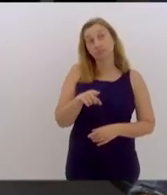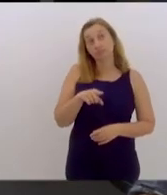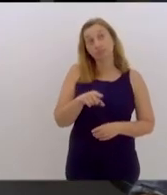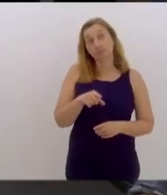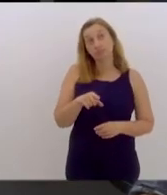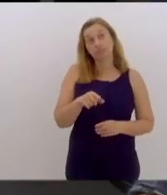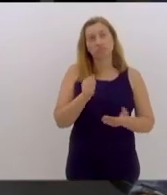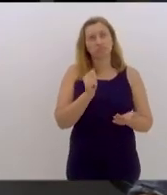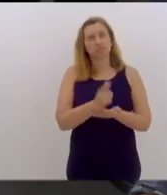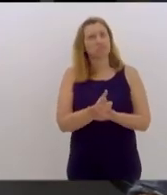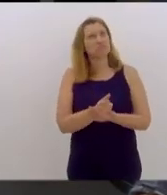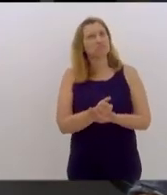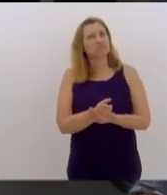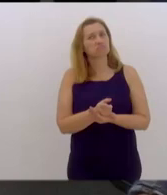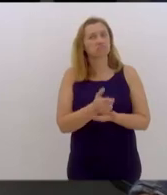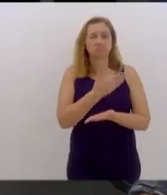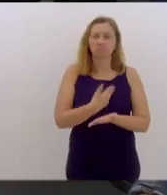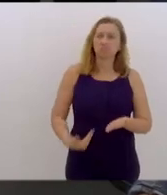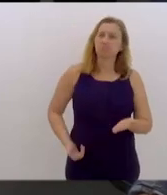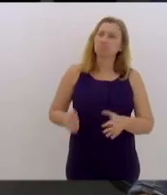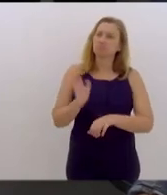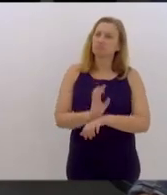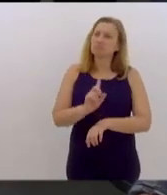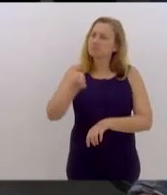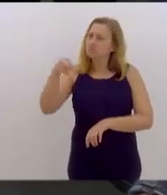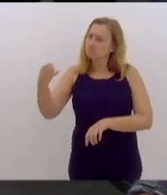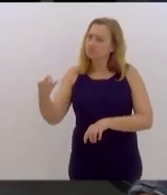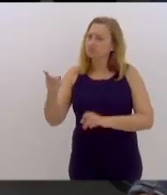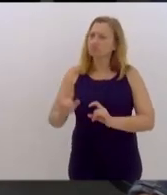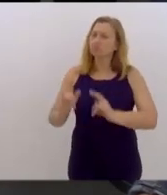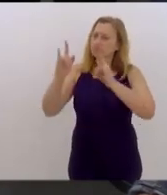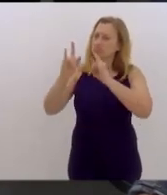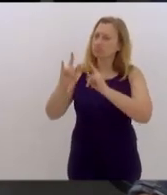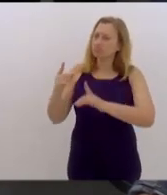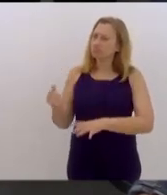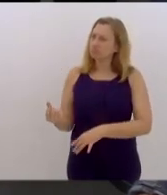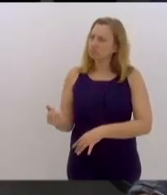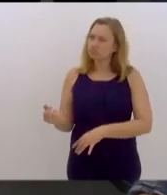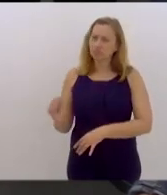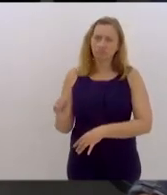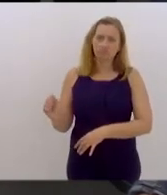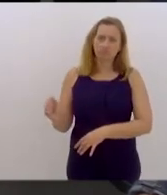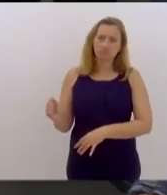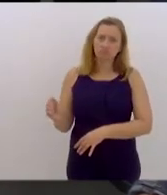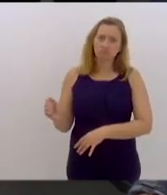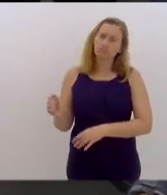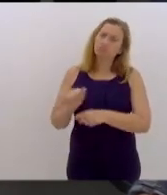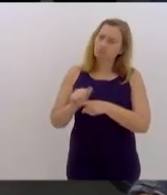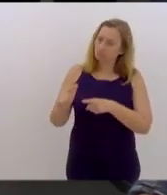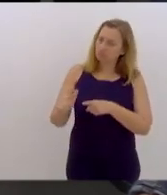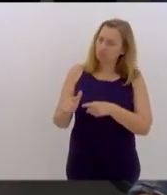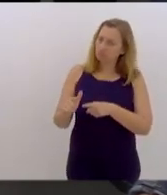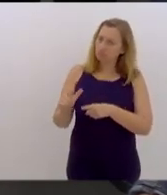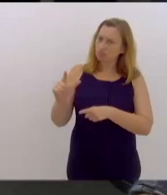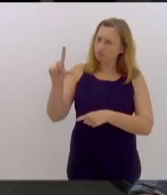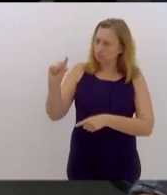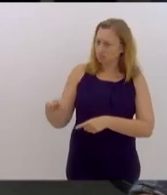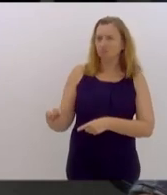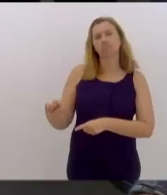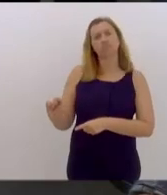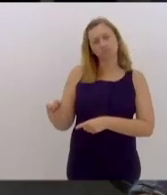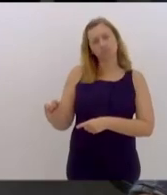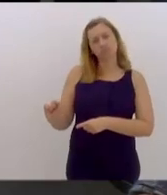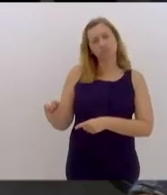um pagamento pelo governo do estado mas outros Imóveis que o valor dos imóveis dos aluguéis eram muito